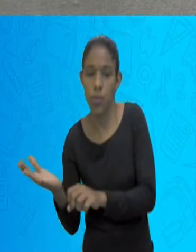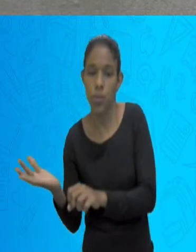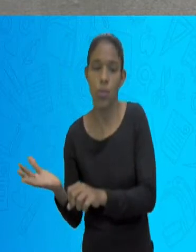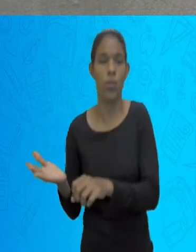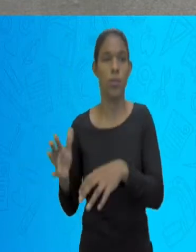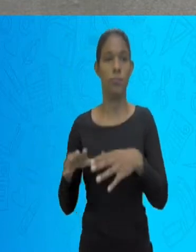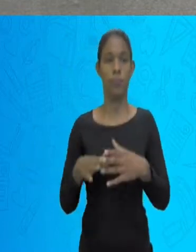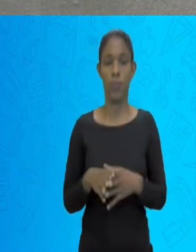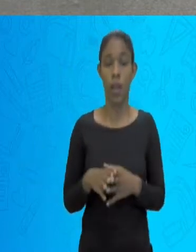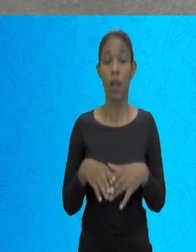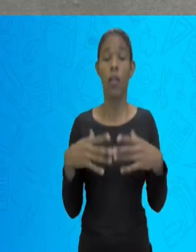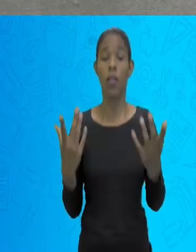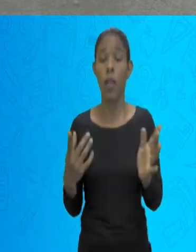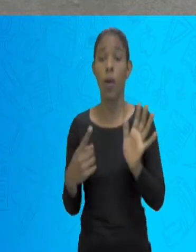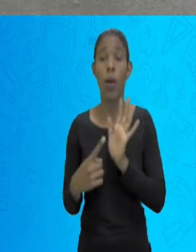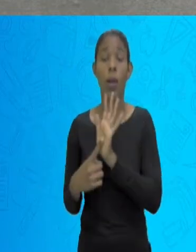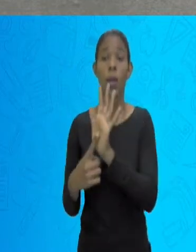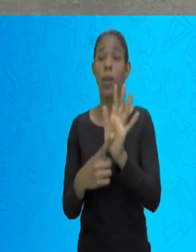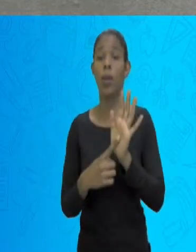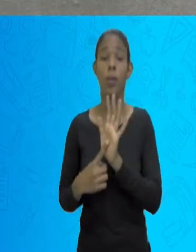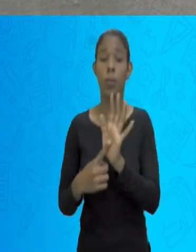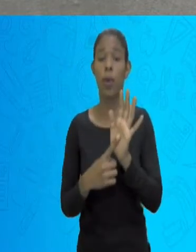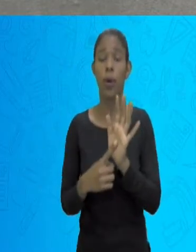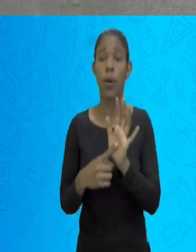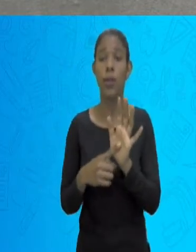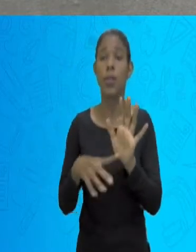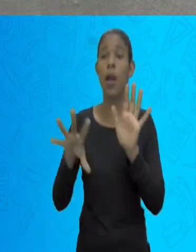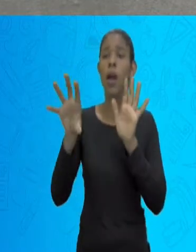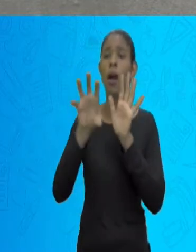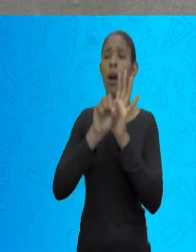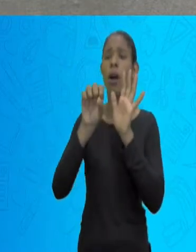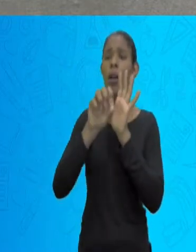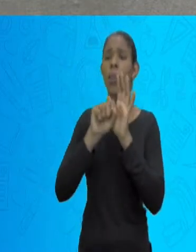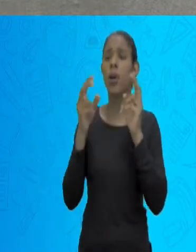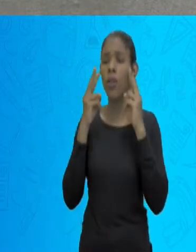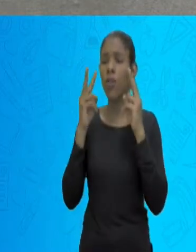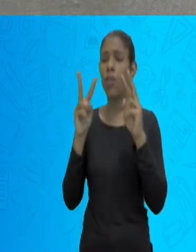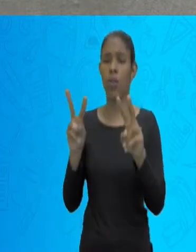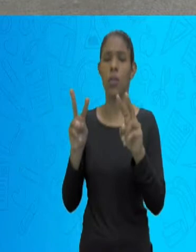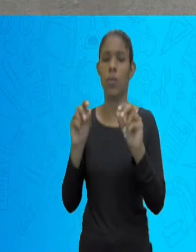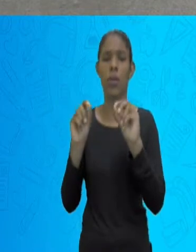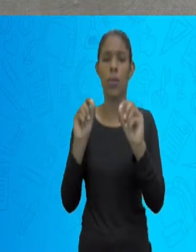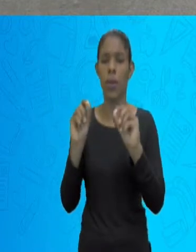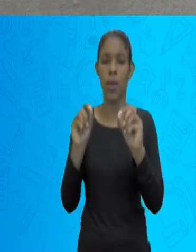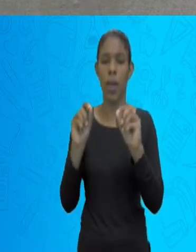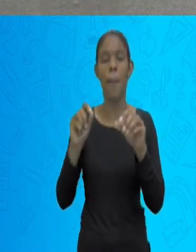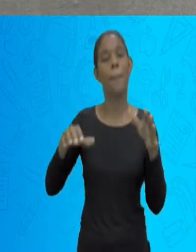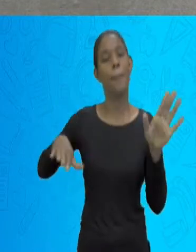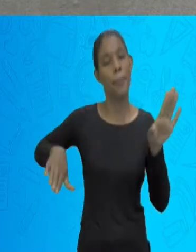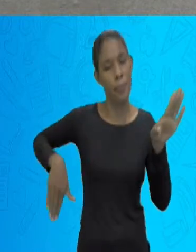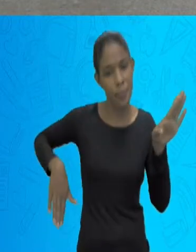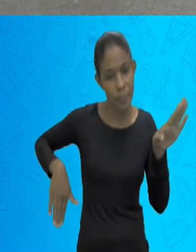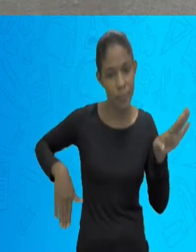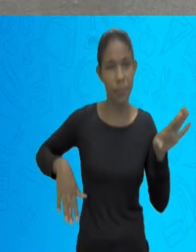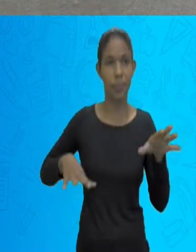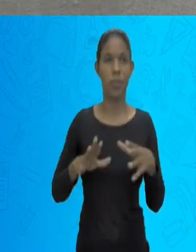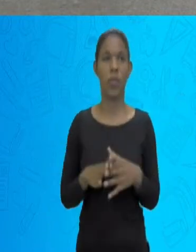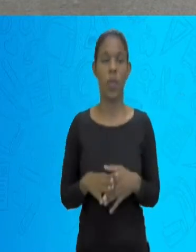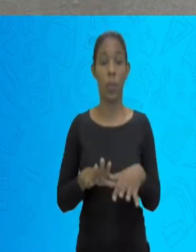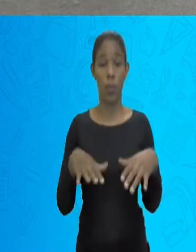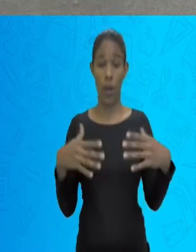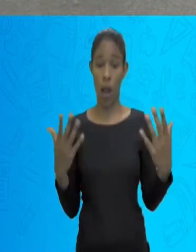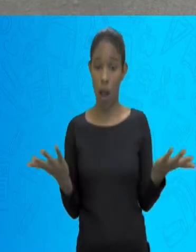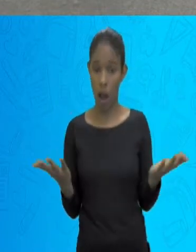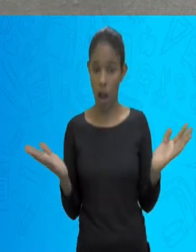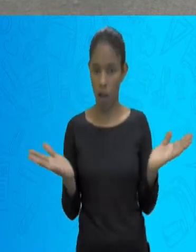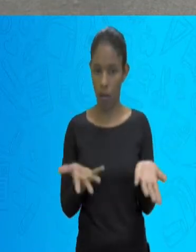desta forma, determina qual a paisagem aquele lugar vai formar. Vamos ver então agora um